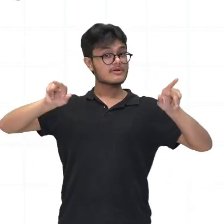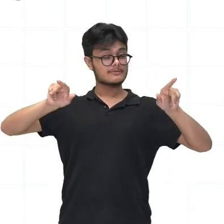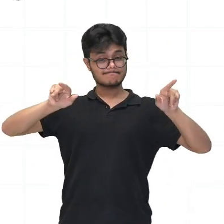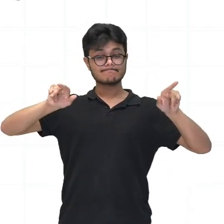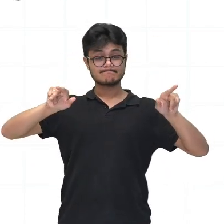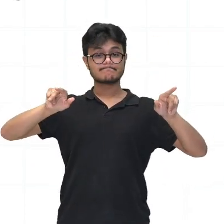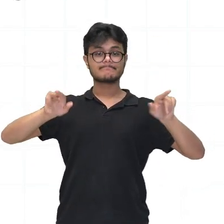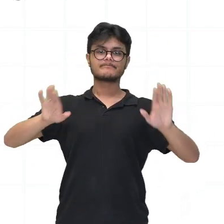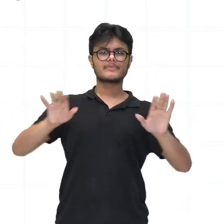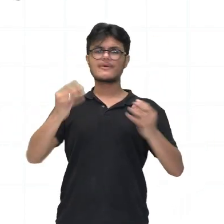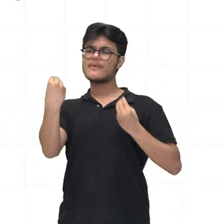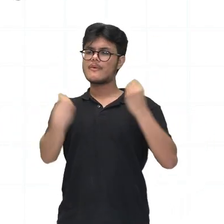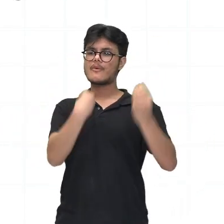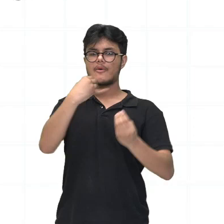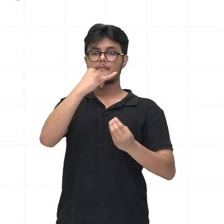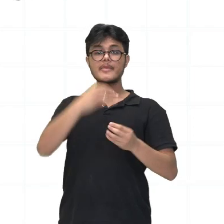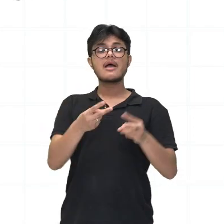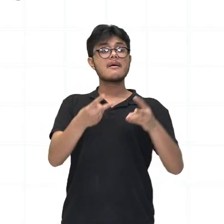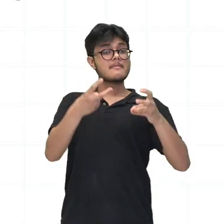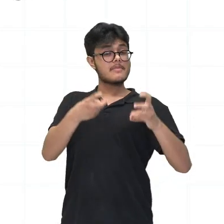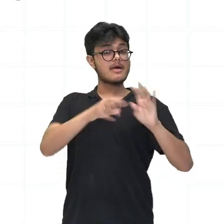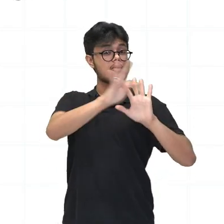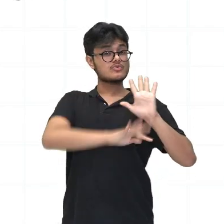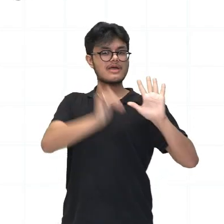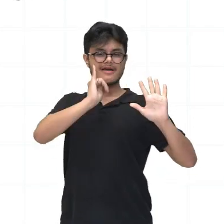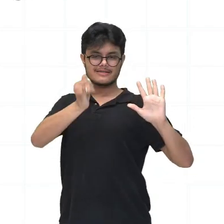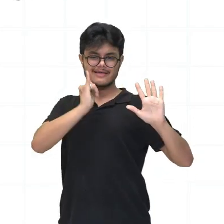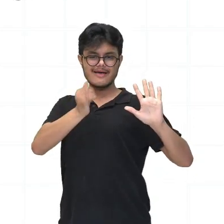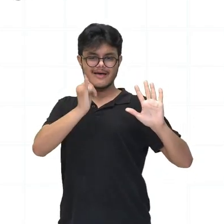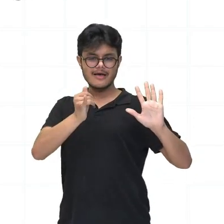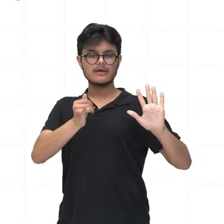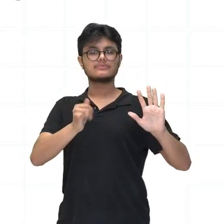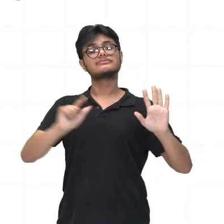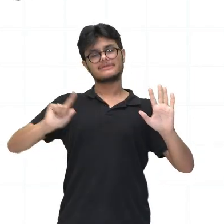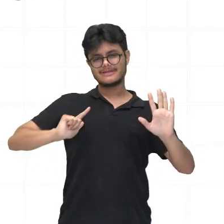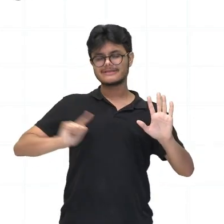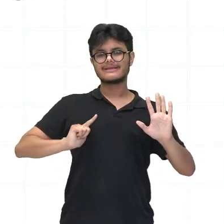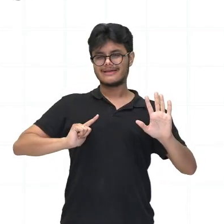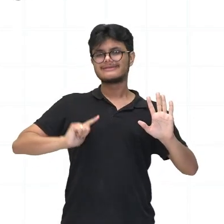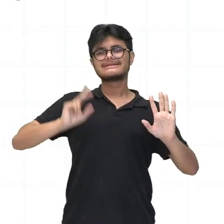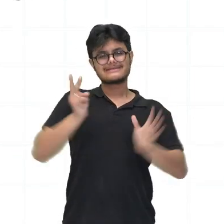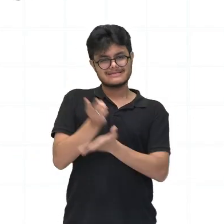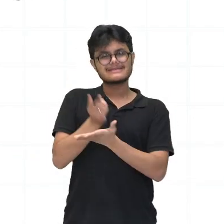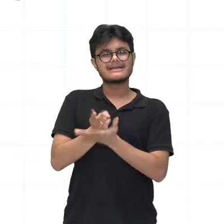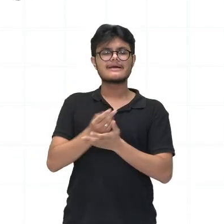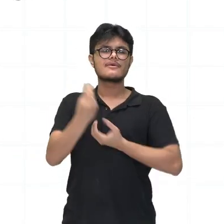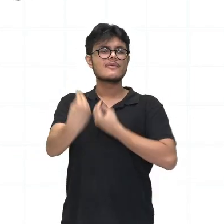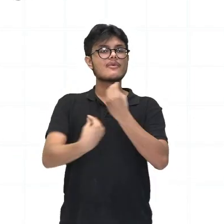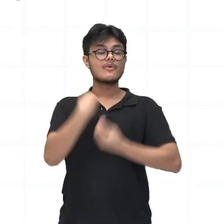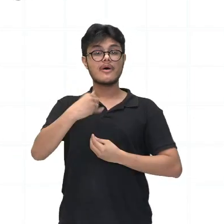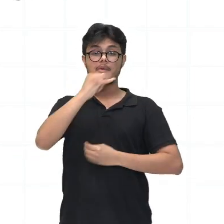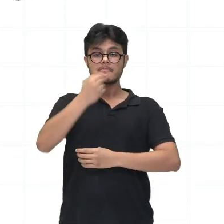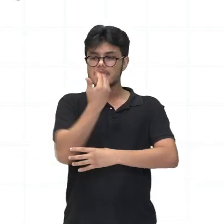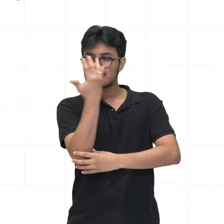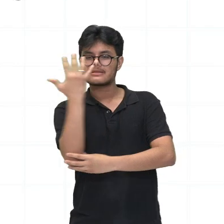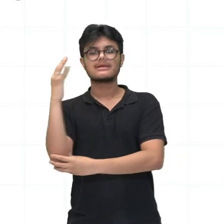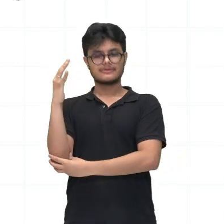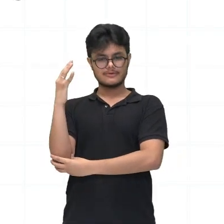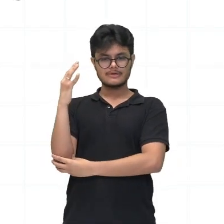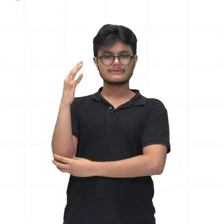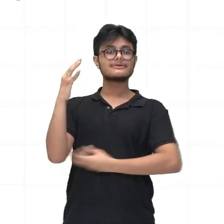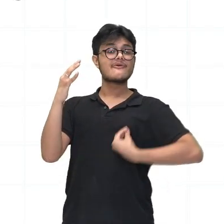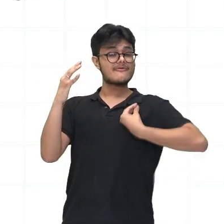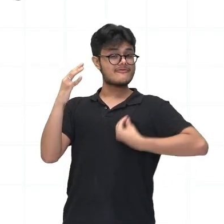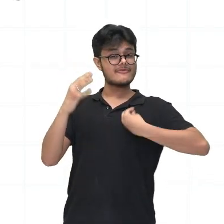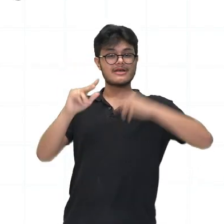paradigma do olhar narrativo, estruturando o elemento natural a partir de um processo de aproximação e distanciamento do ser